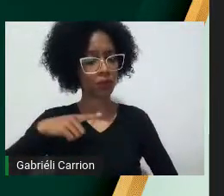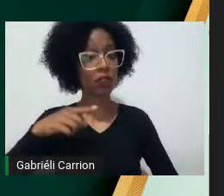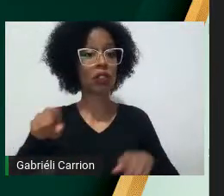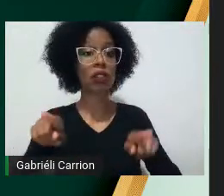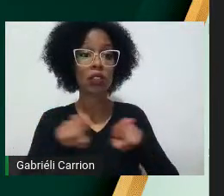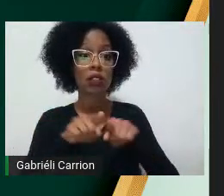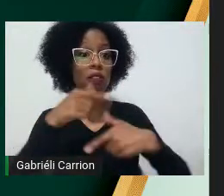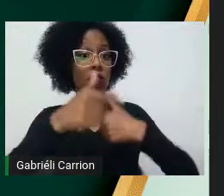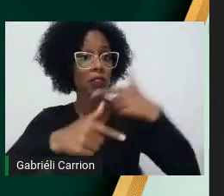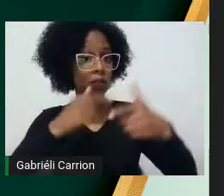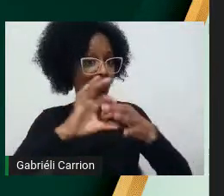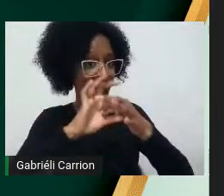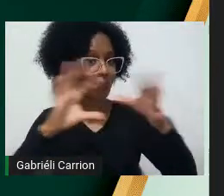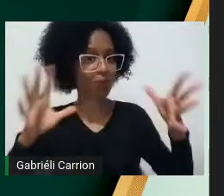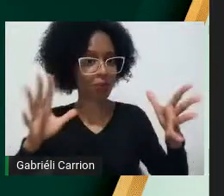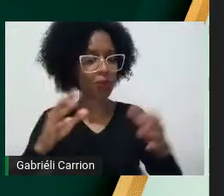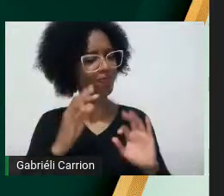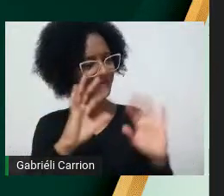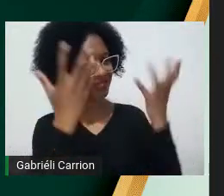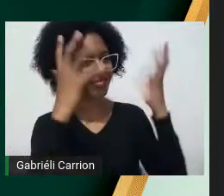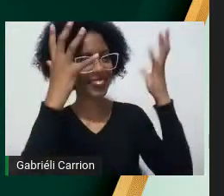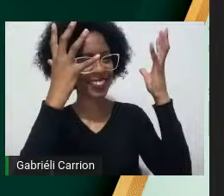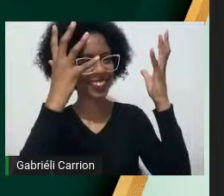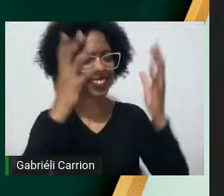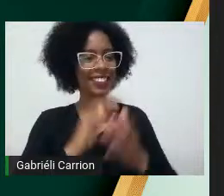de sua profissão. Parabéns.